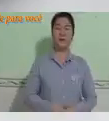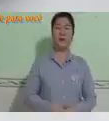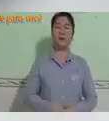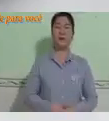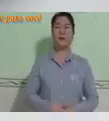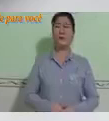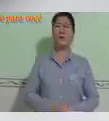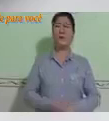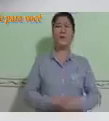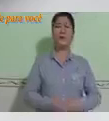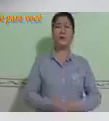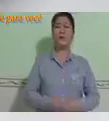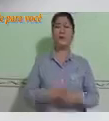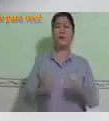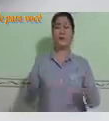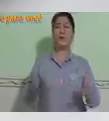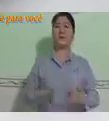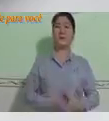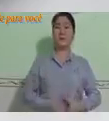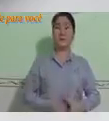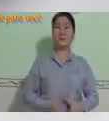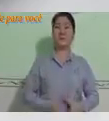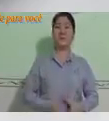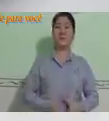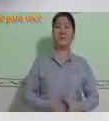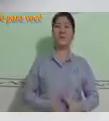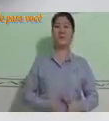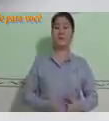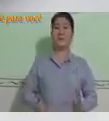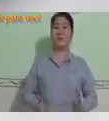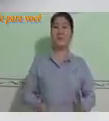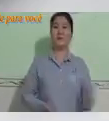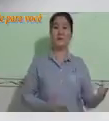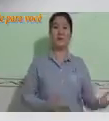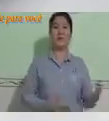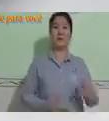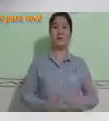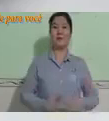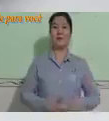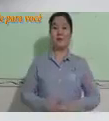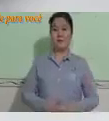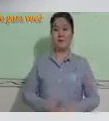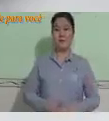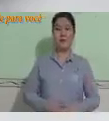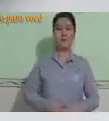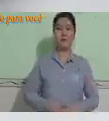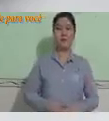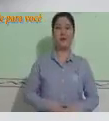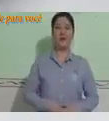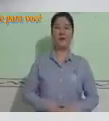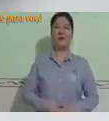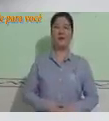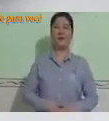FAZENDORAFEICE cedilha, ótimo, SDE 3RM 3 horas, vírgula, para estar sempre ativo é pronto para memorizar, ponto e